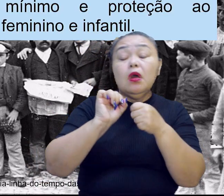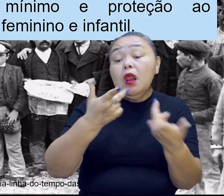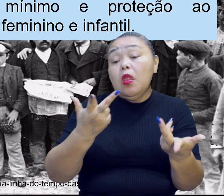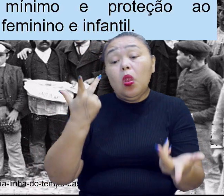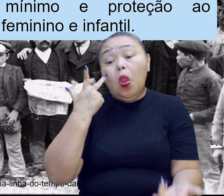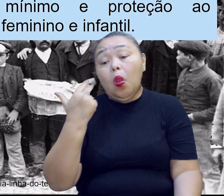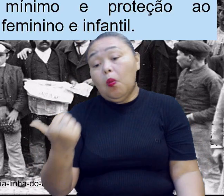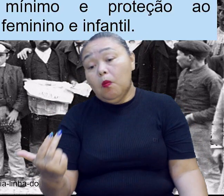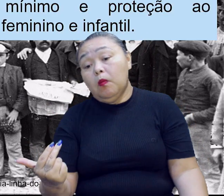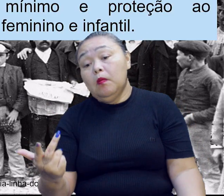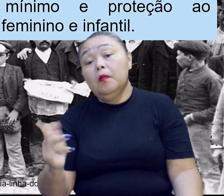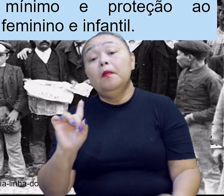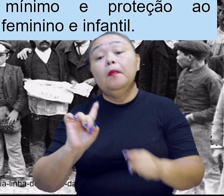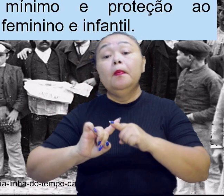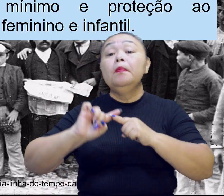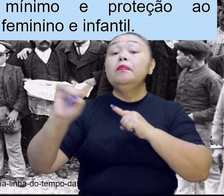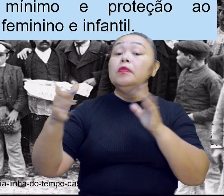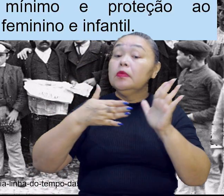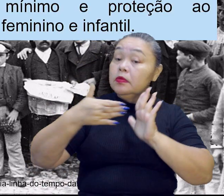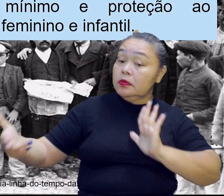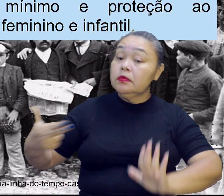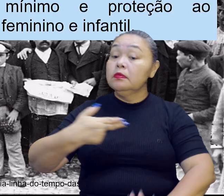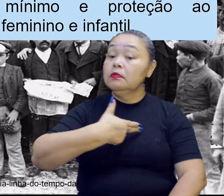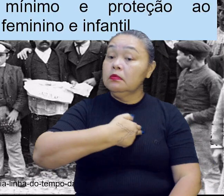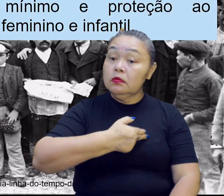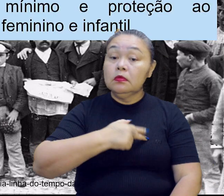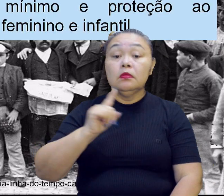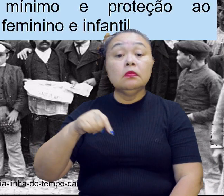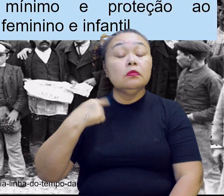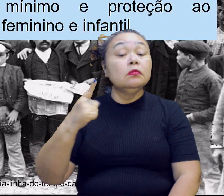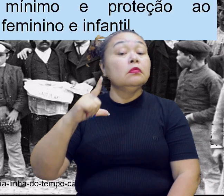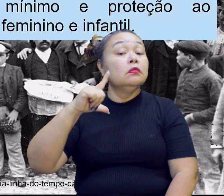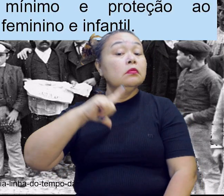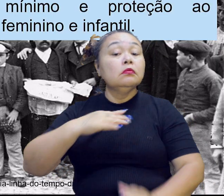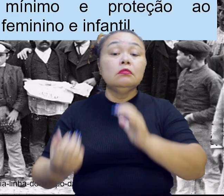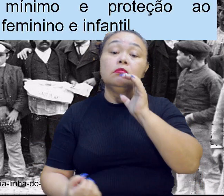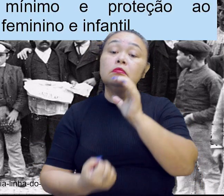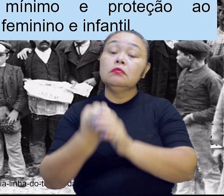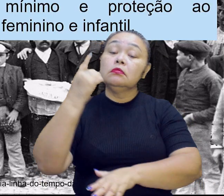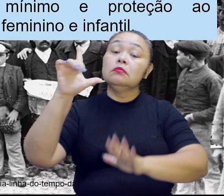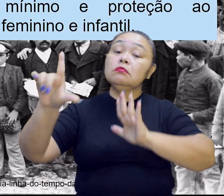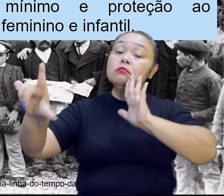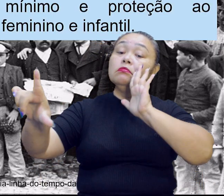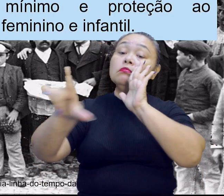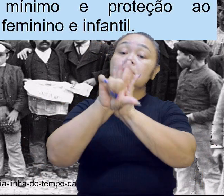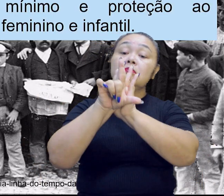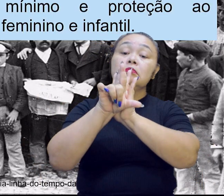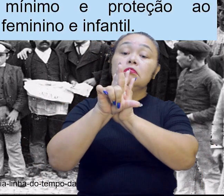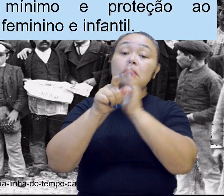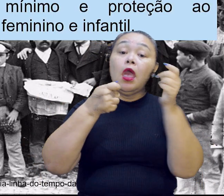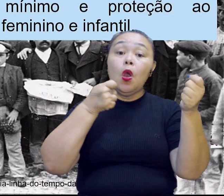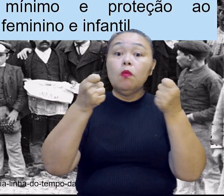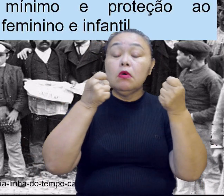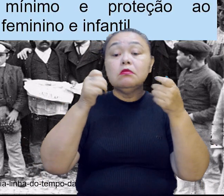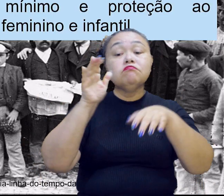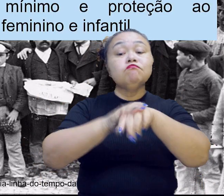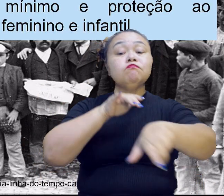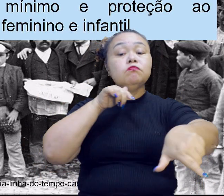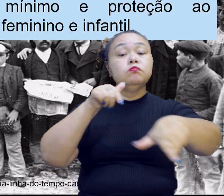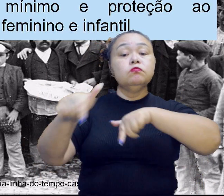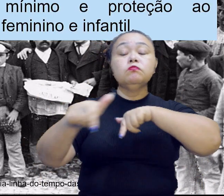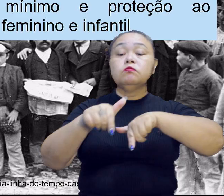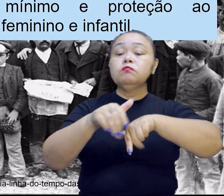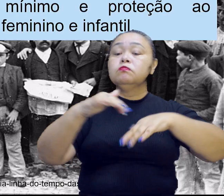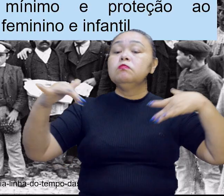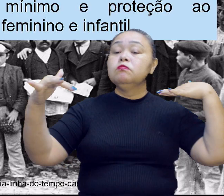comuns. Então, foi no governo Vargas que nós vamos ter as leis criadas que regulamentavam